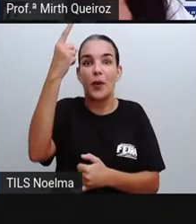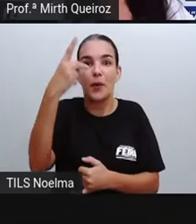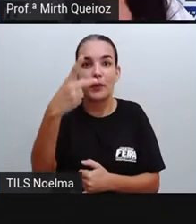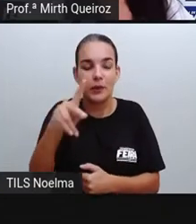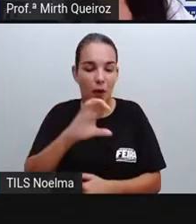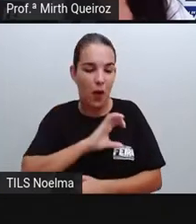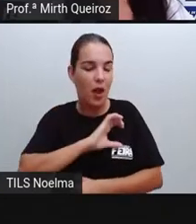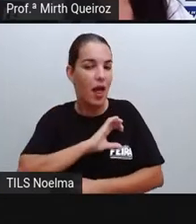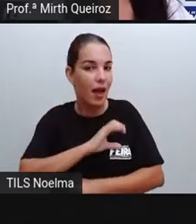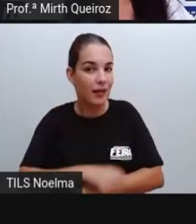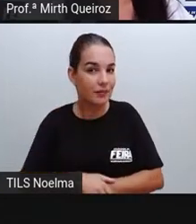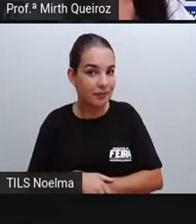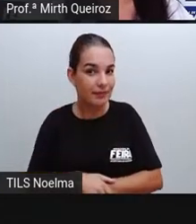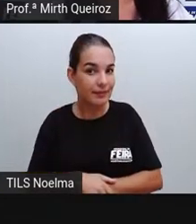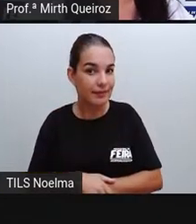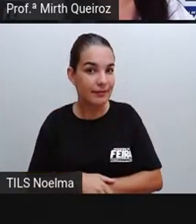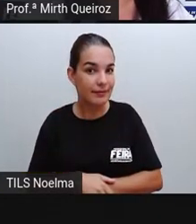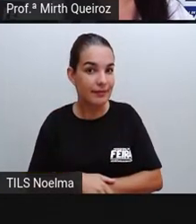os seus colegas?